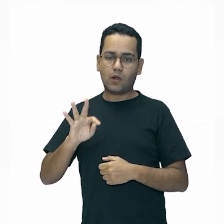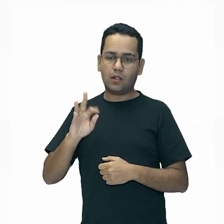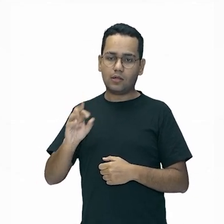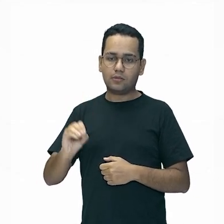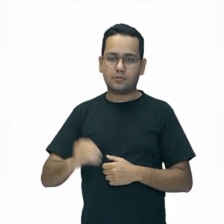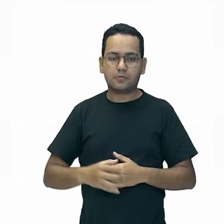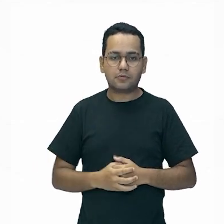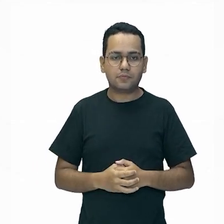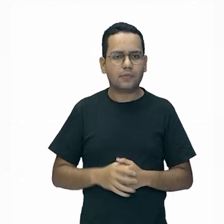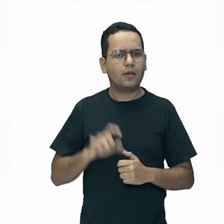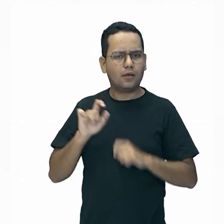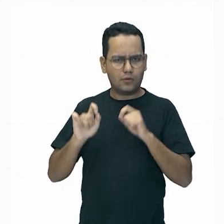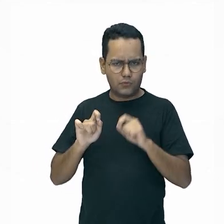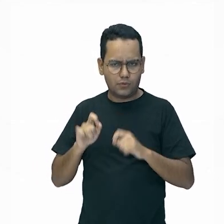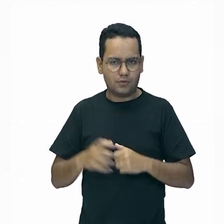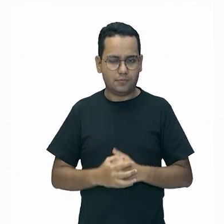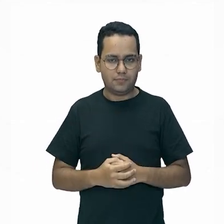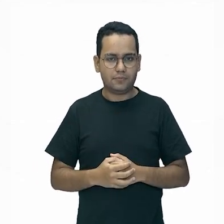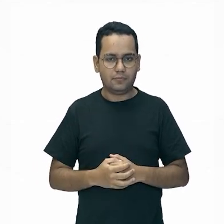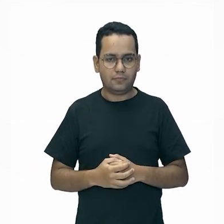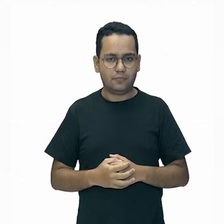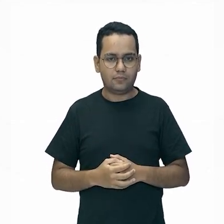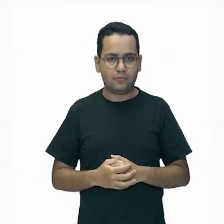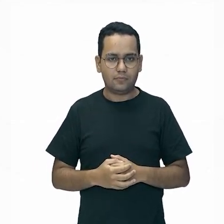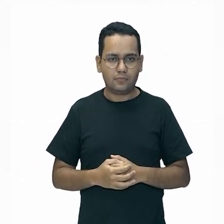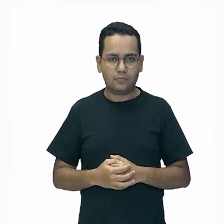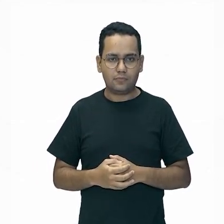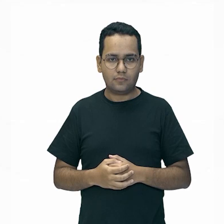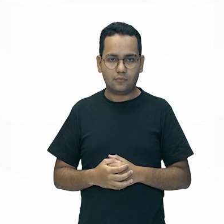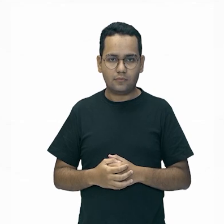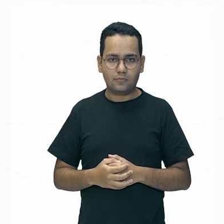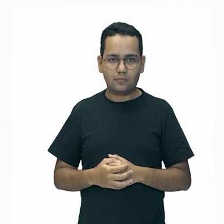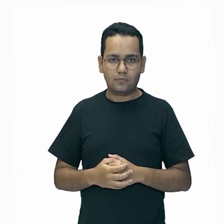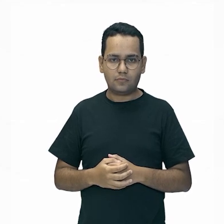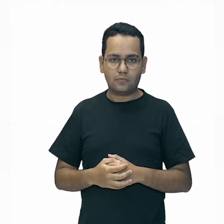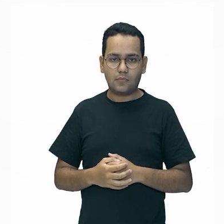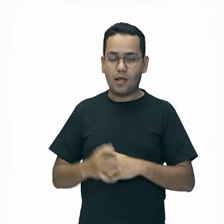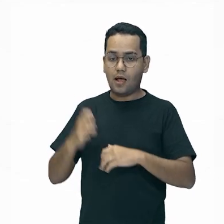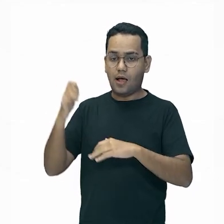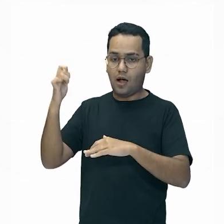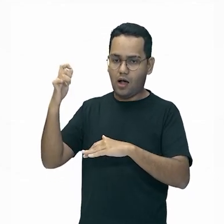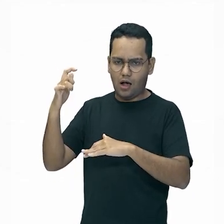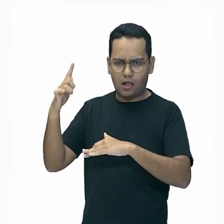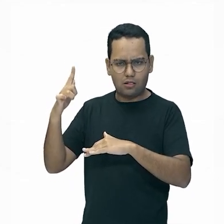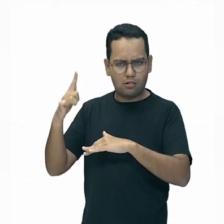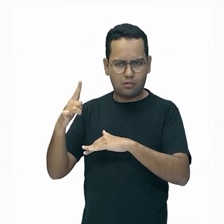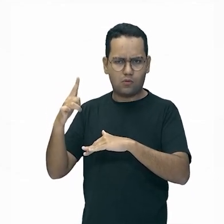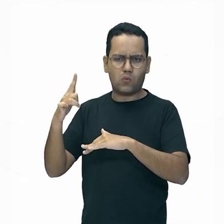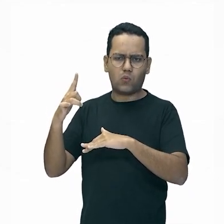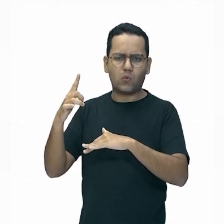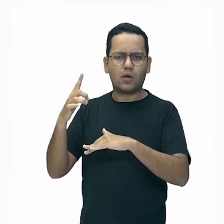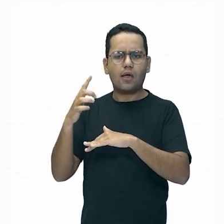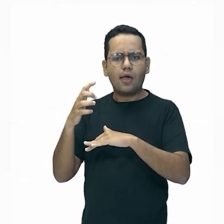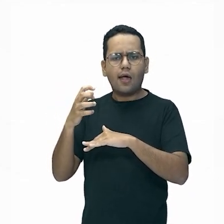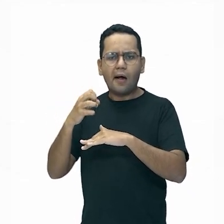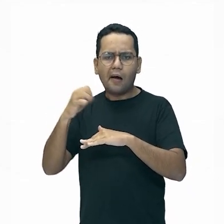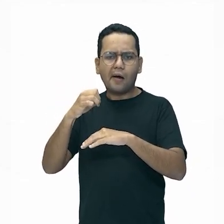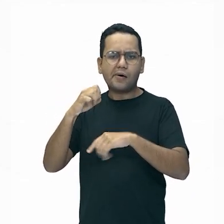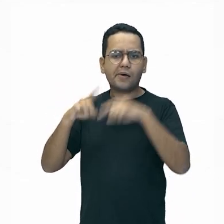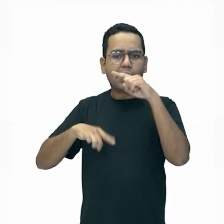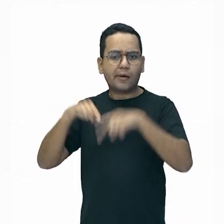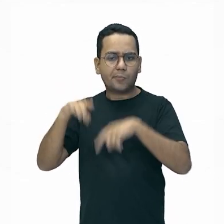fotoelétrico é o fenômeno em que a luz arranca elétrons de uma matéria, tá, pessoal? Por